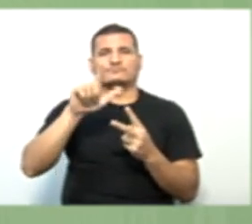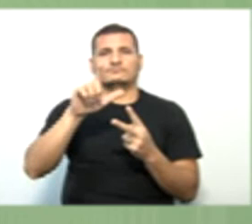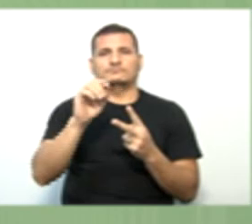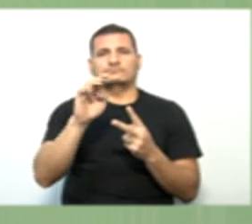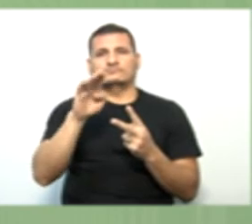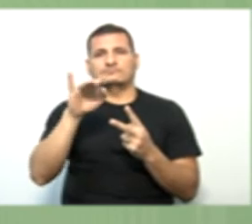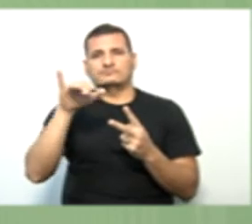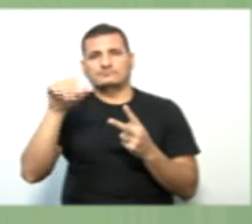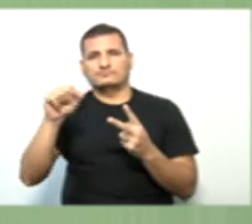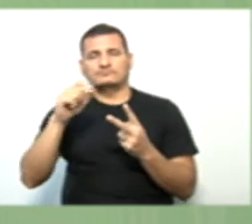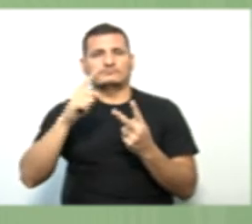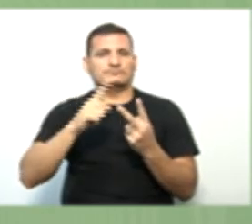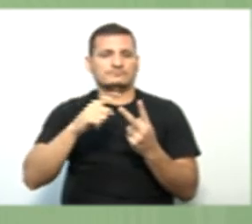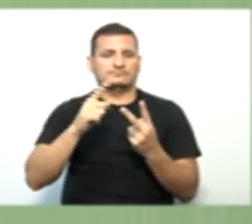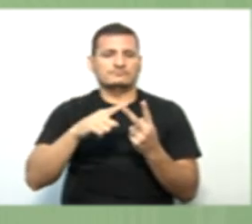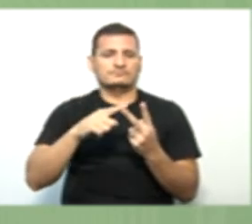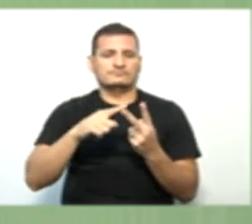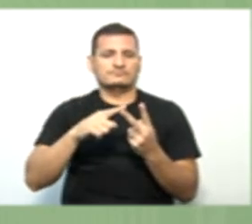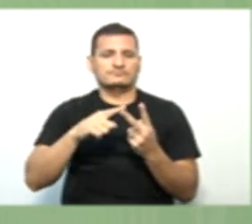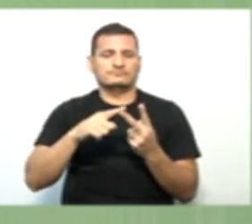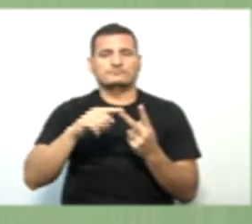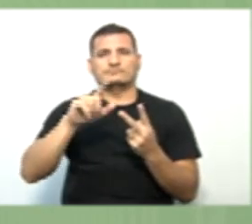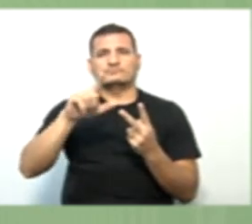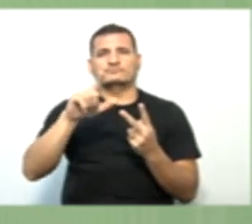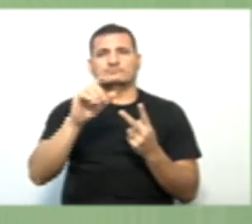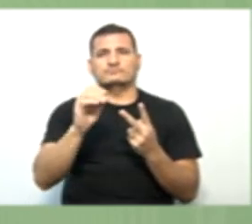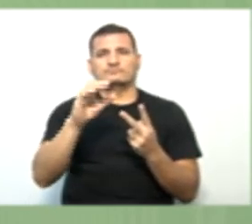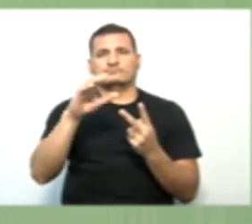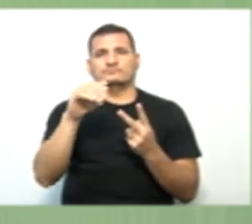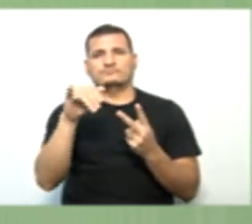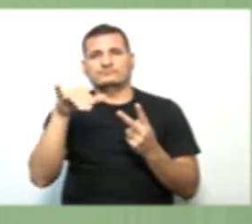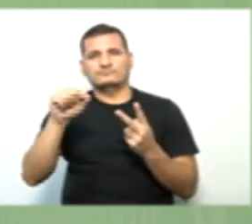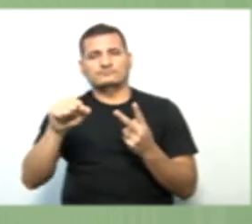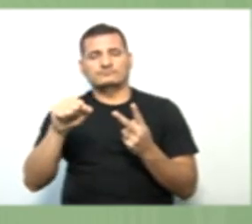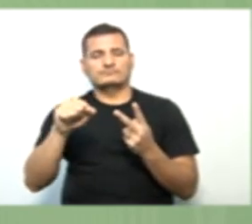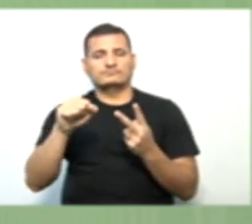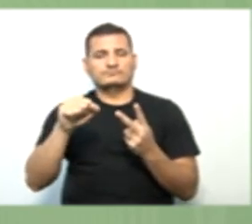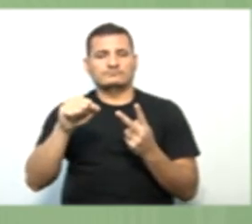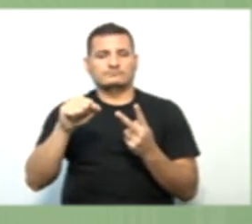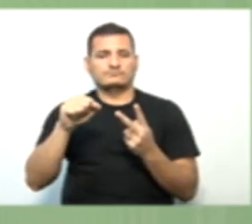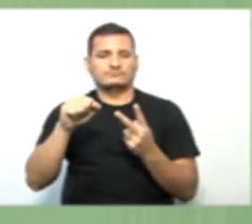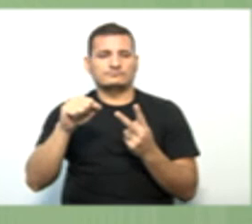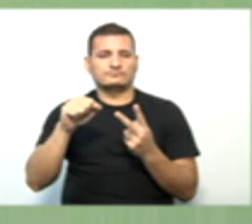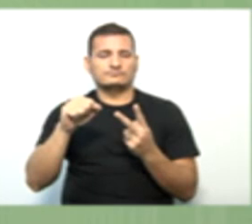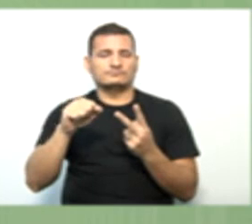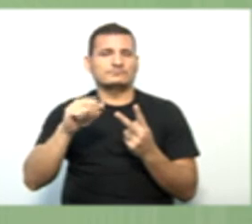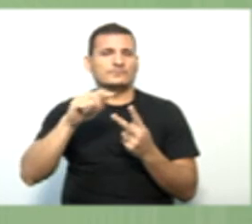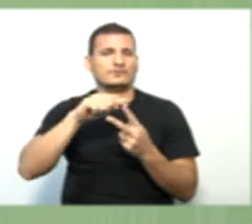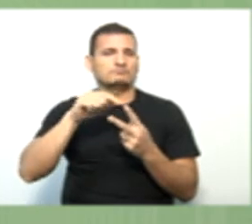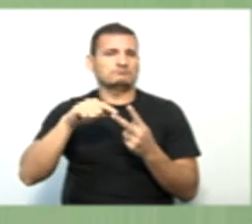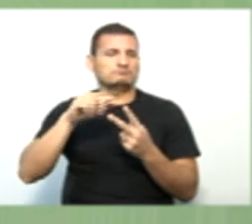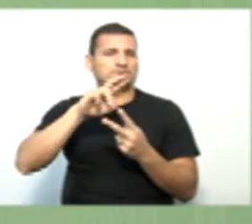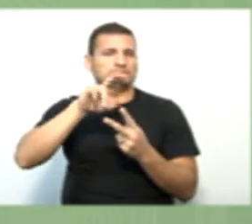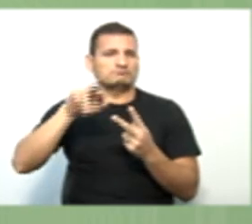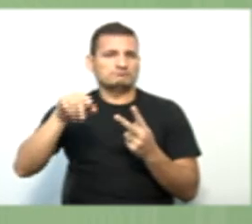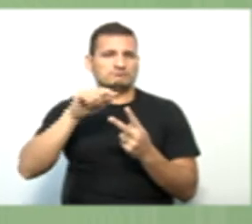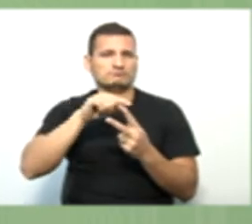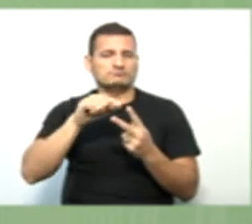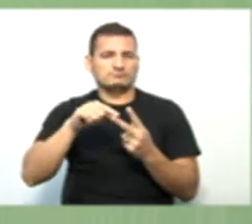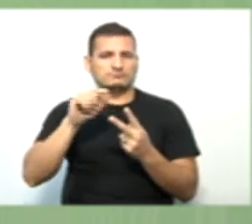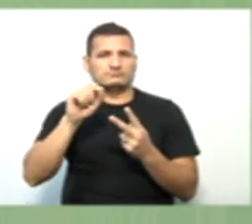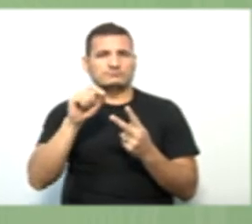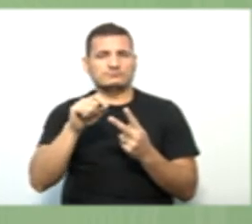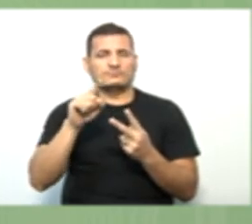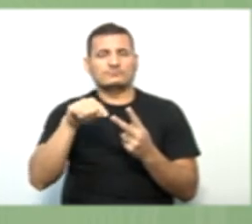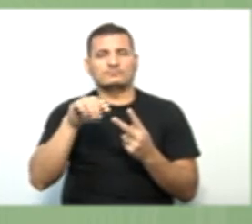globais e as variáveis que são denominadas locais, certo? A diferença dessas variáveis diz respeito